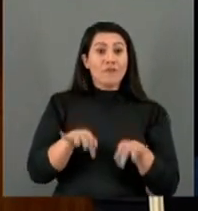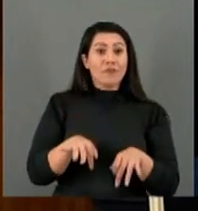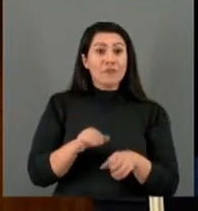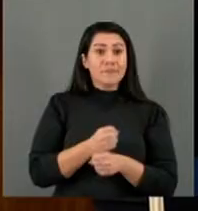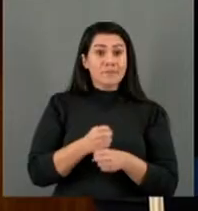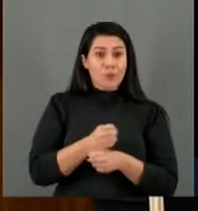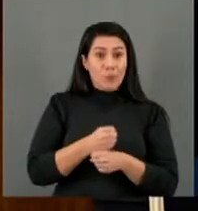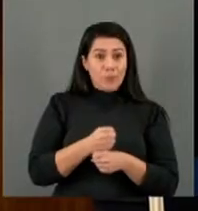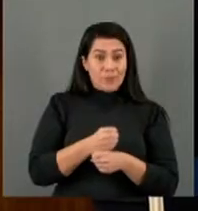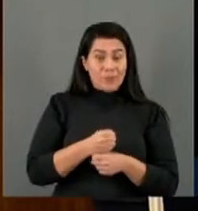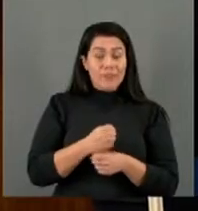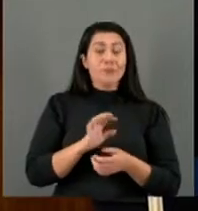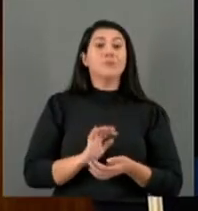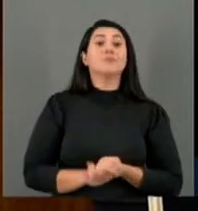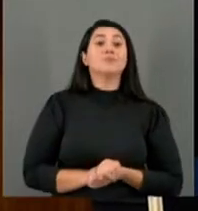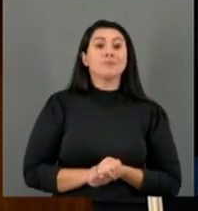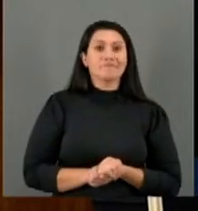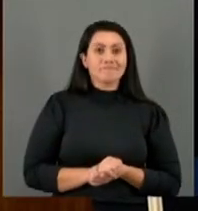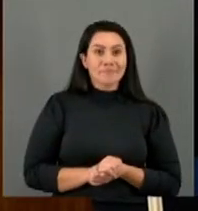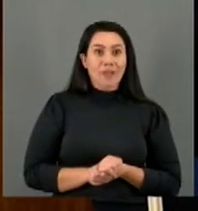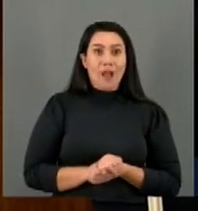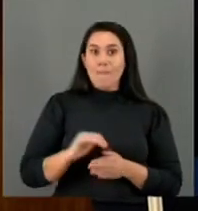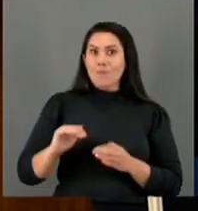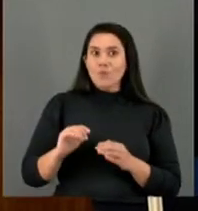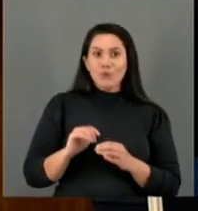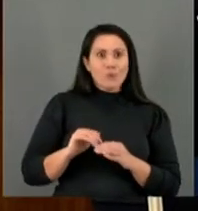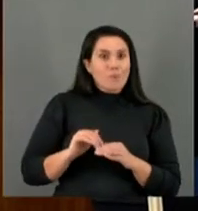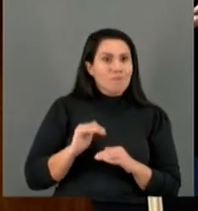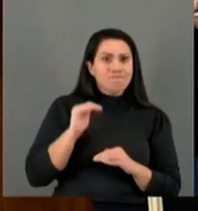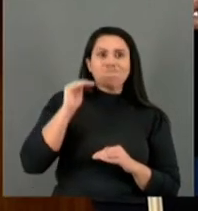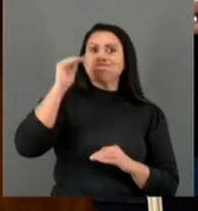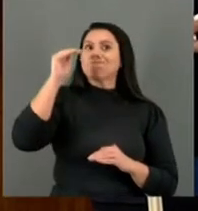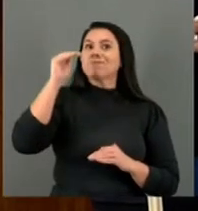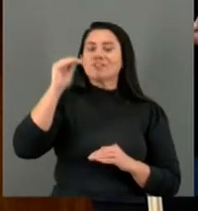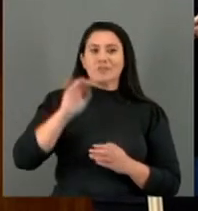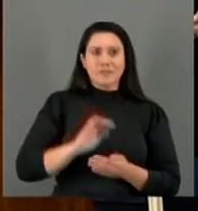históricas mais elevadas de lá.